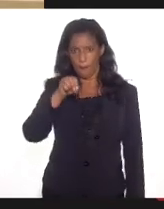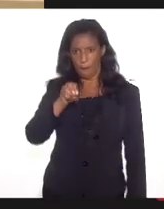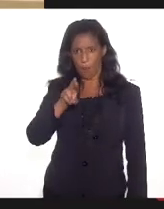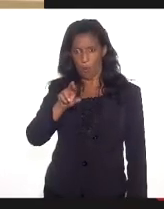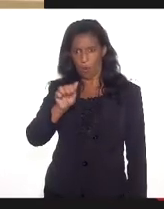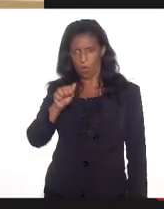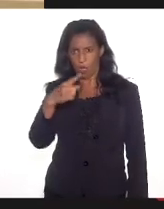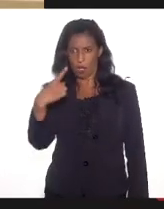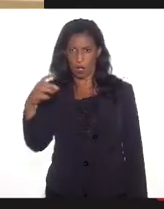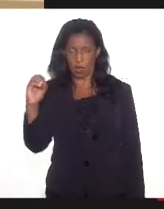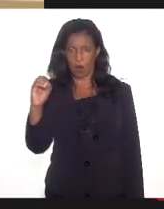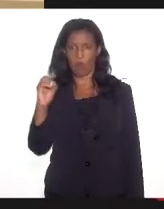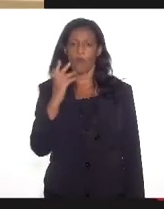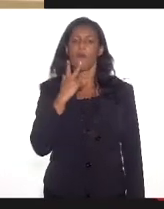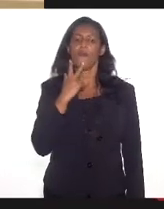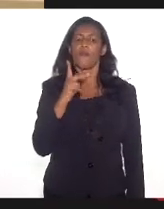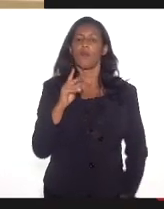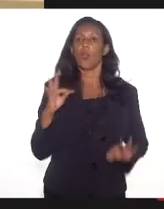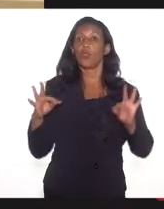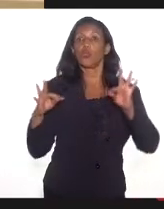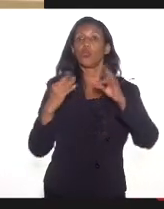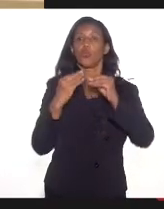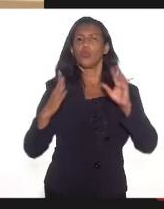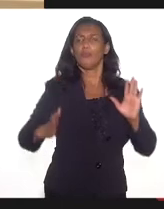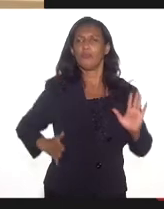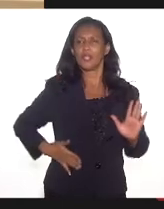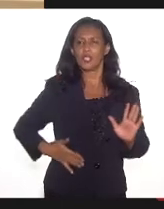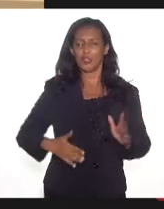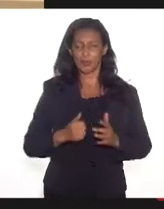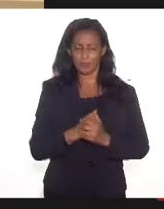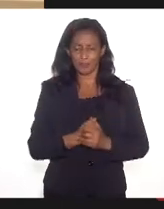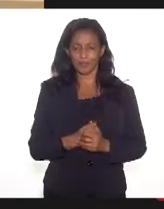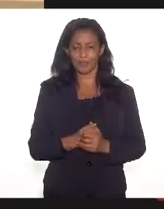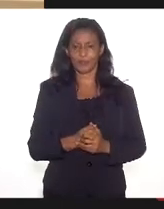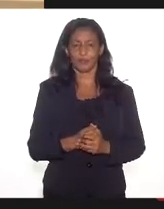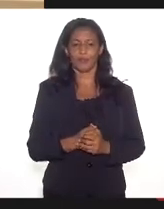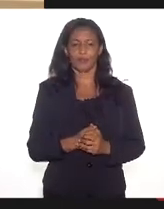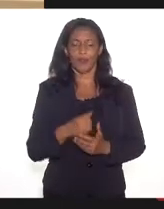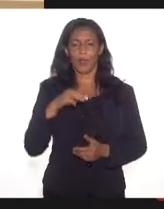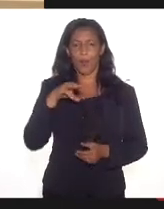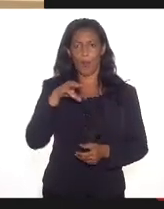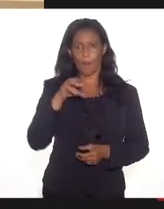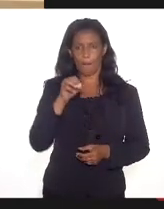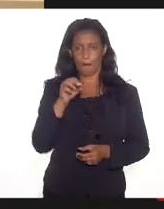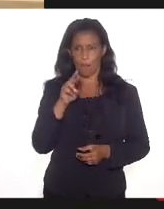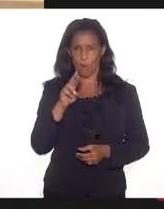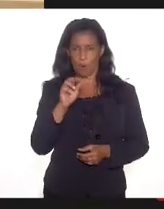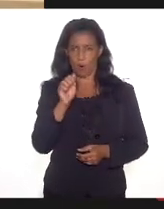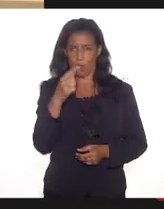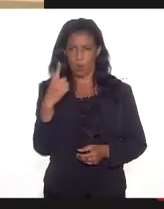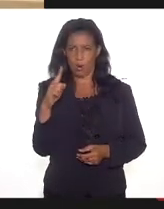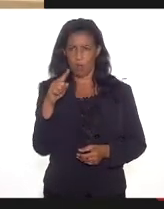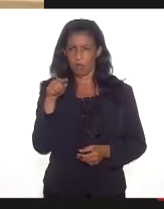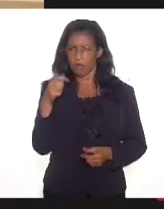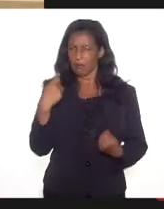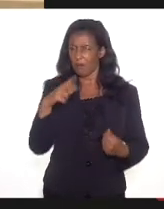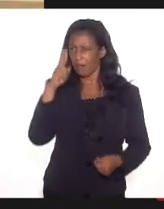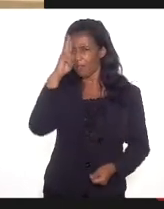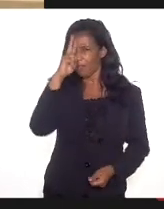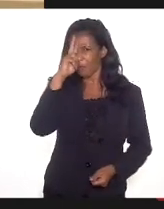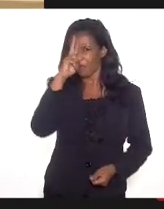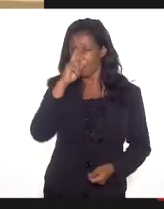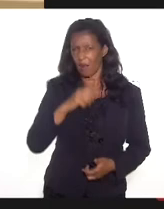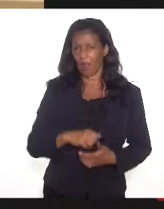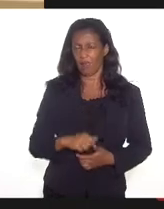-presidente disse que eram tudo bandido bom Morão tem que lembrar que no Brasil não